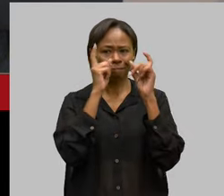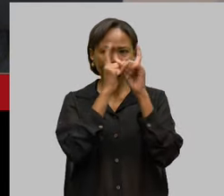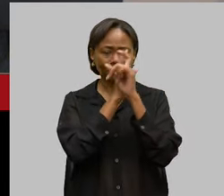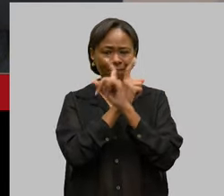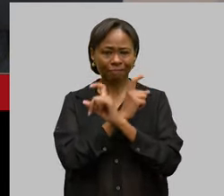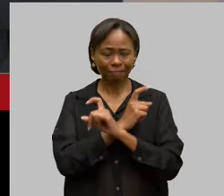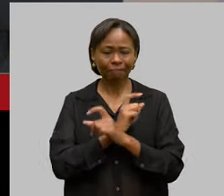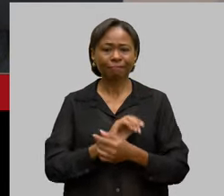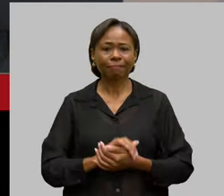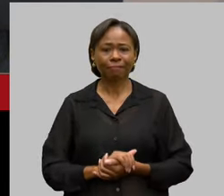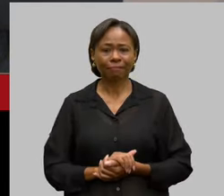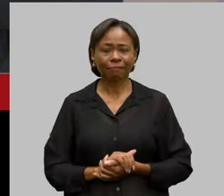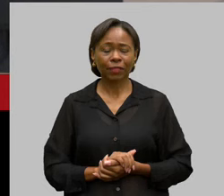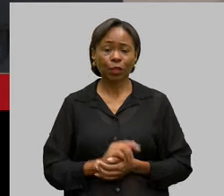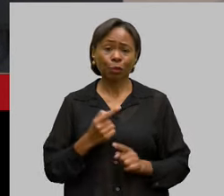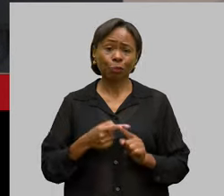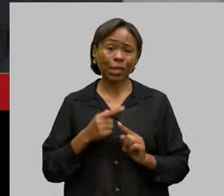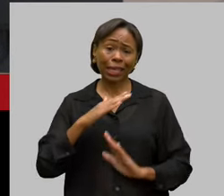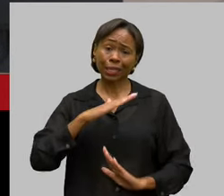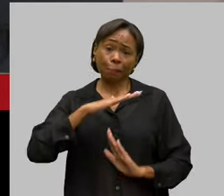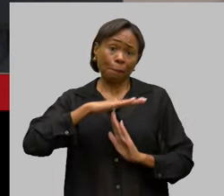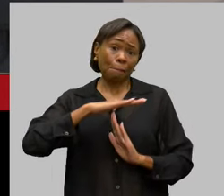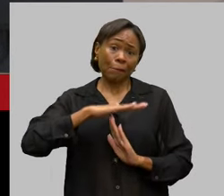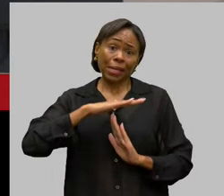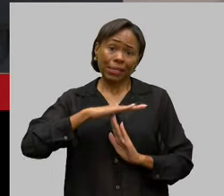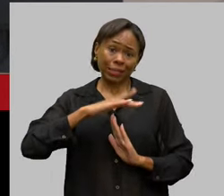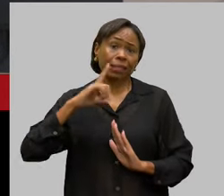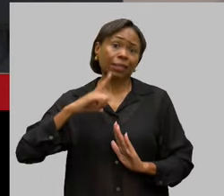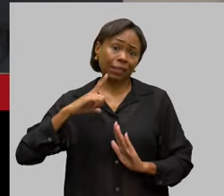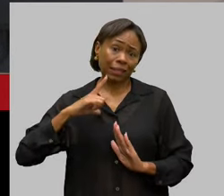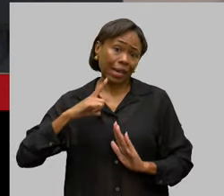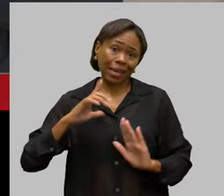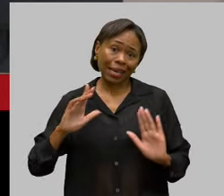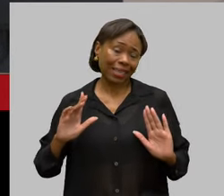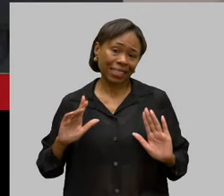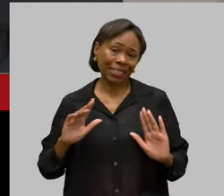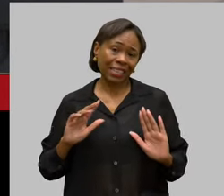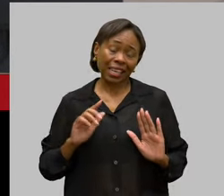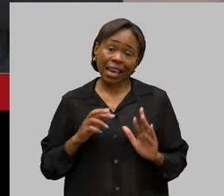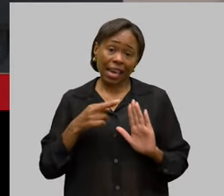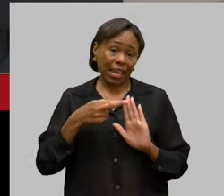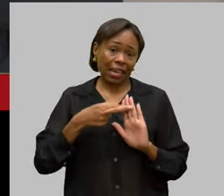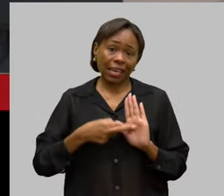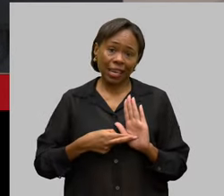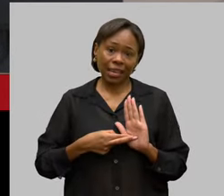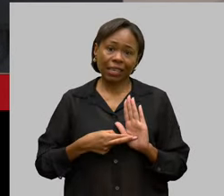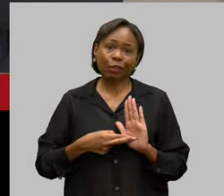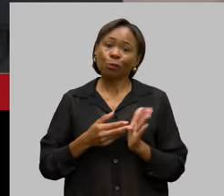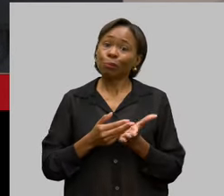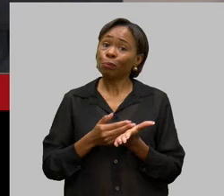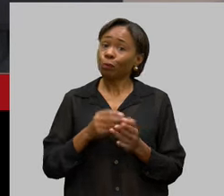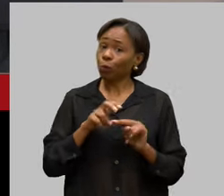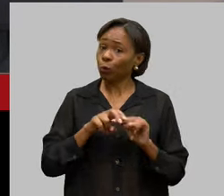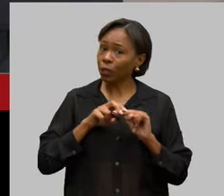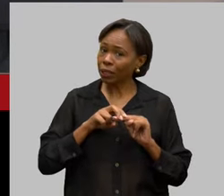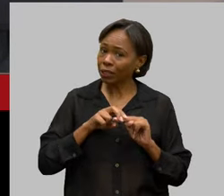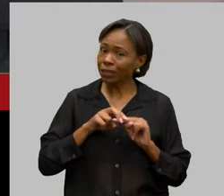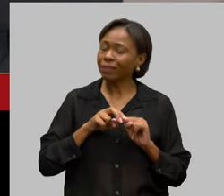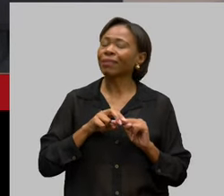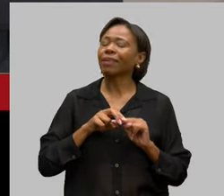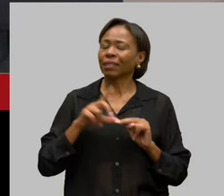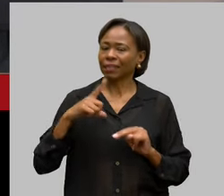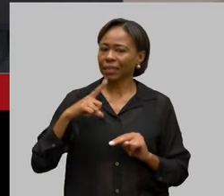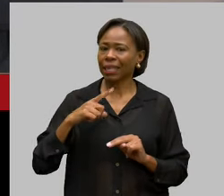eh limites pré-estabelecidos e aí entra a gestão tem um que é um